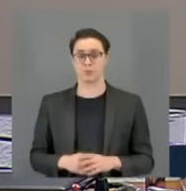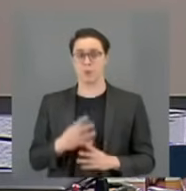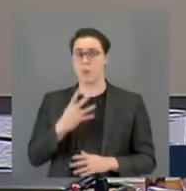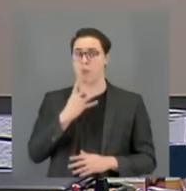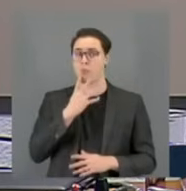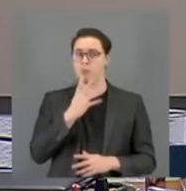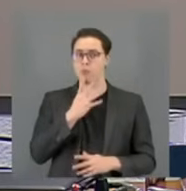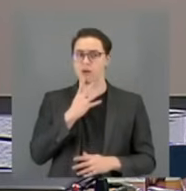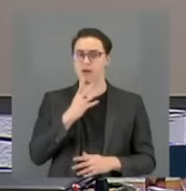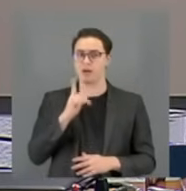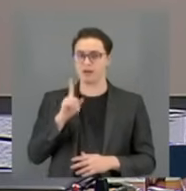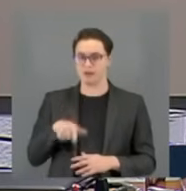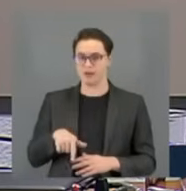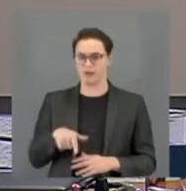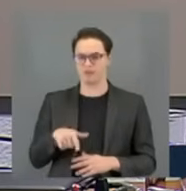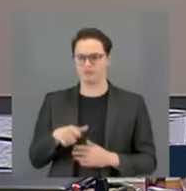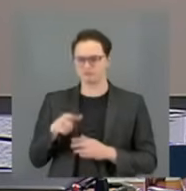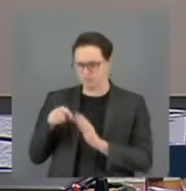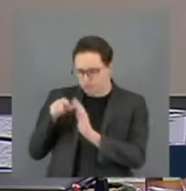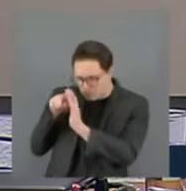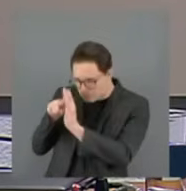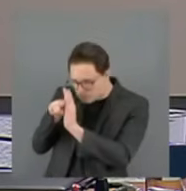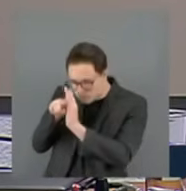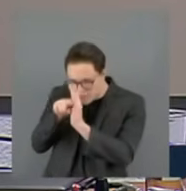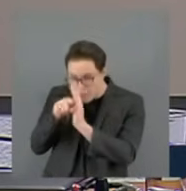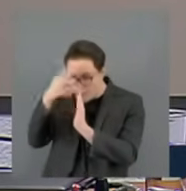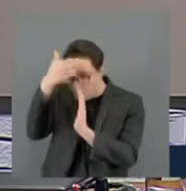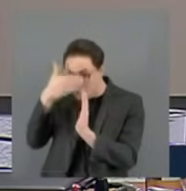atividades de pesca probatória,